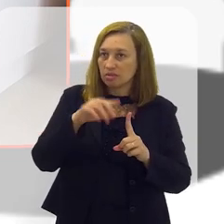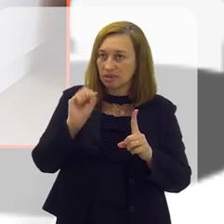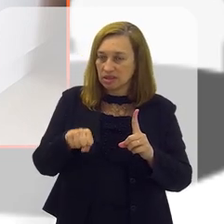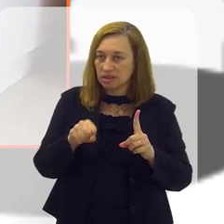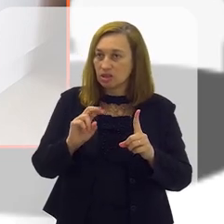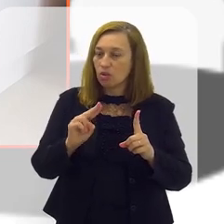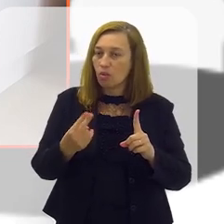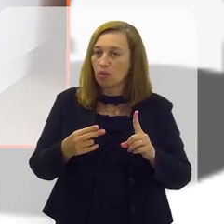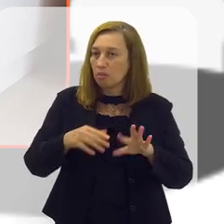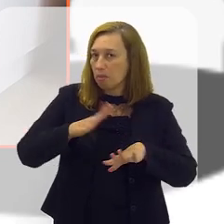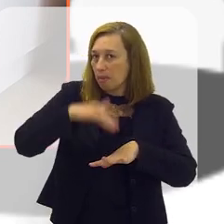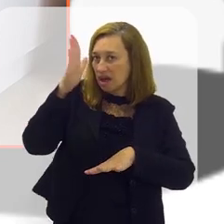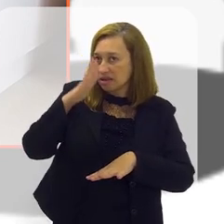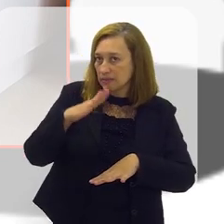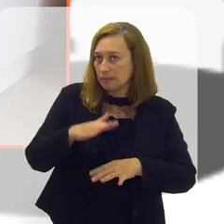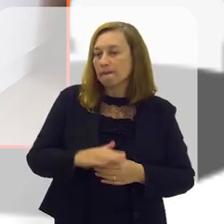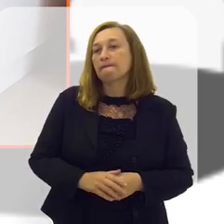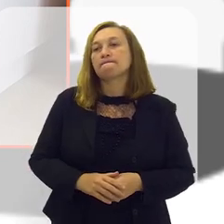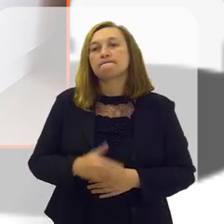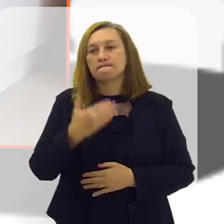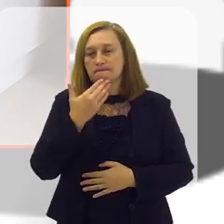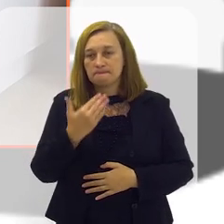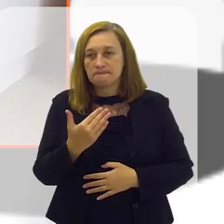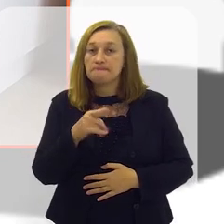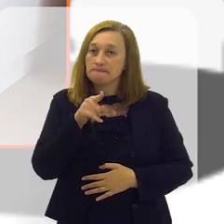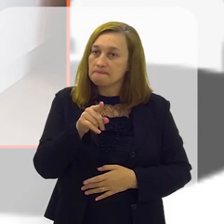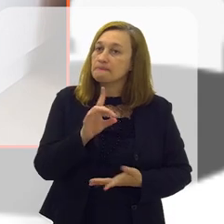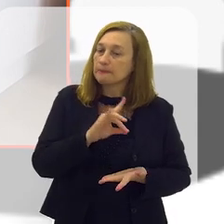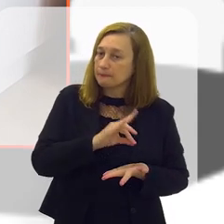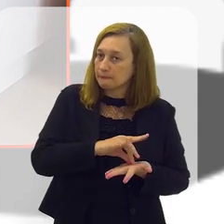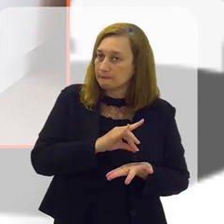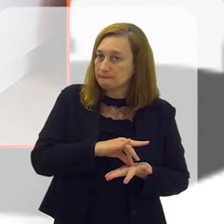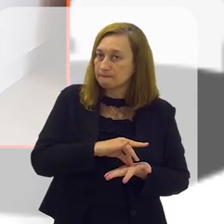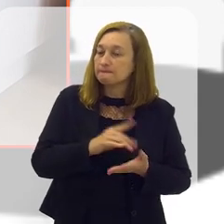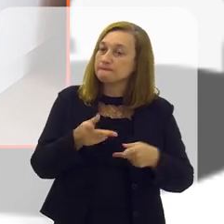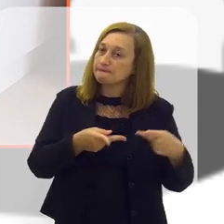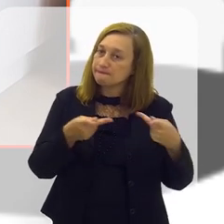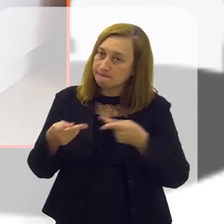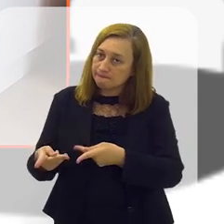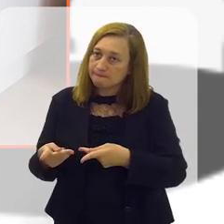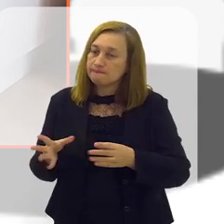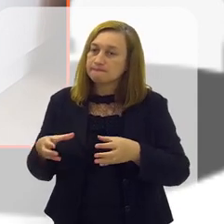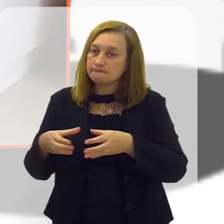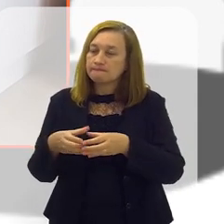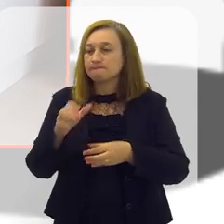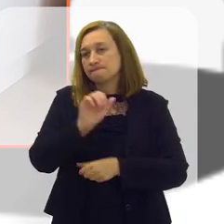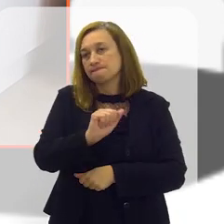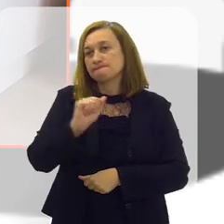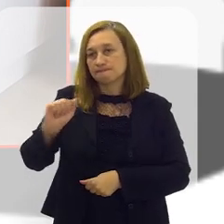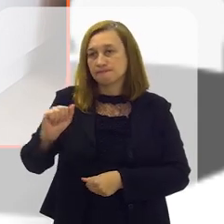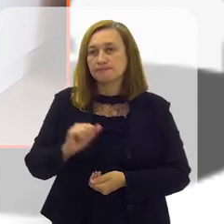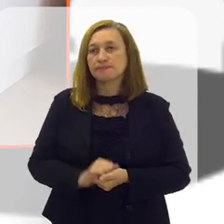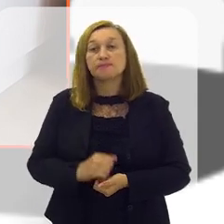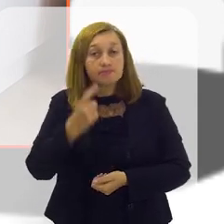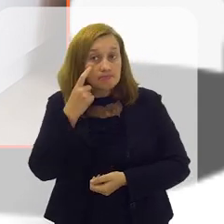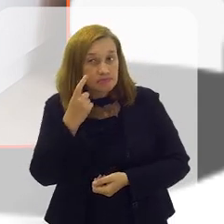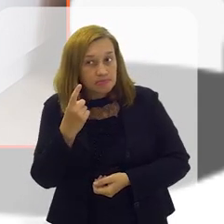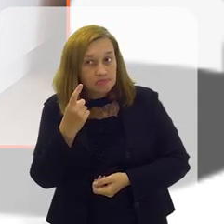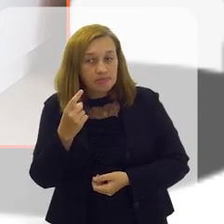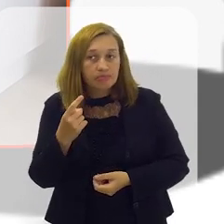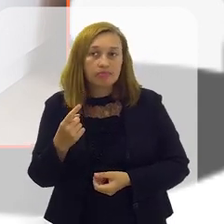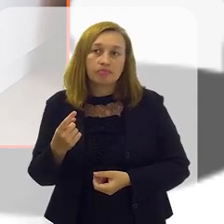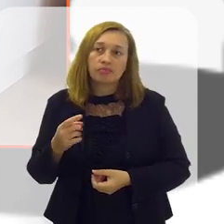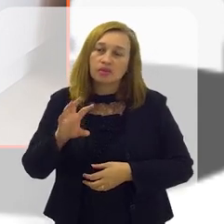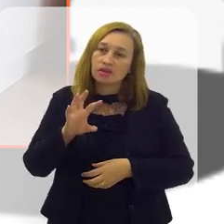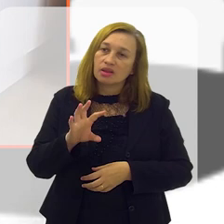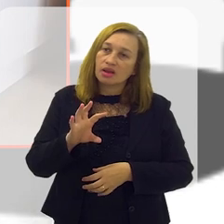para sim ou mais, aí é sugerido que ela realmente visite uma sala de AA para ver